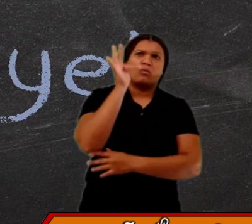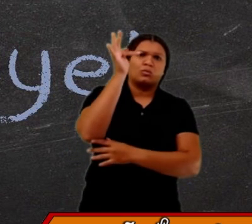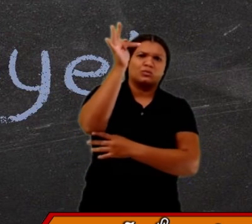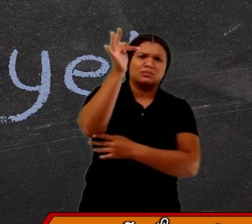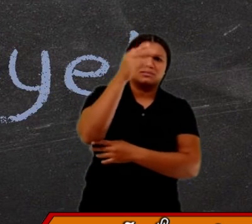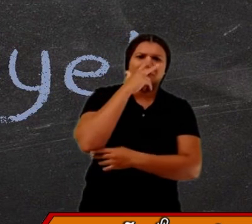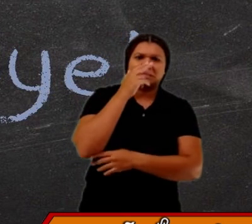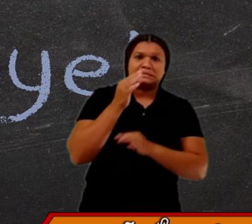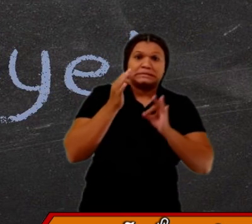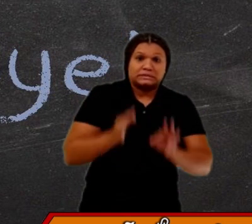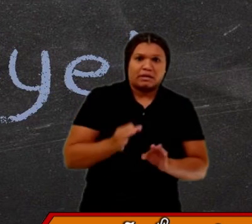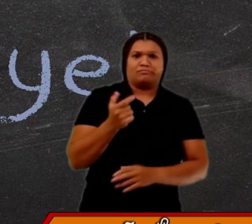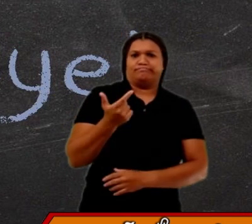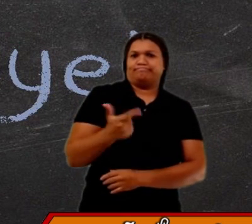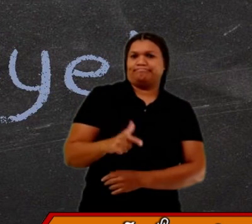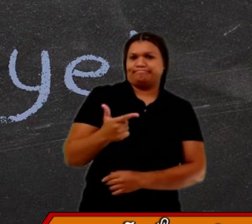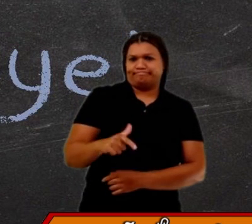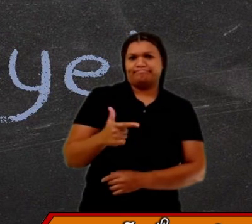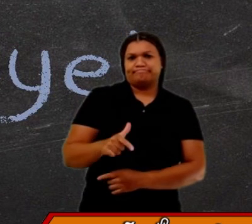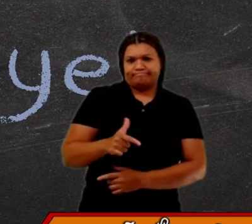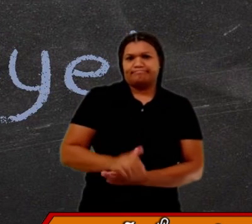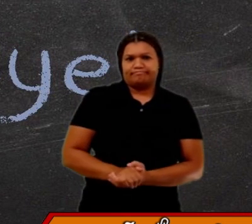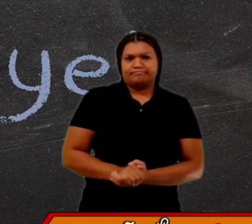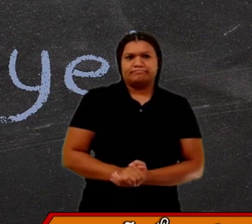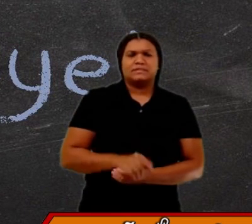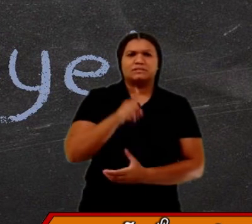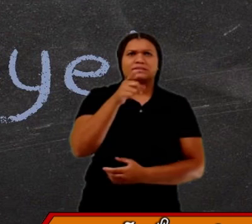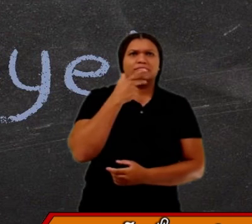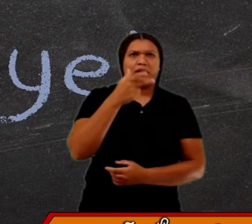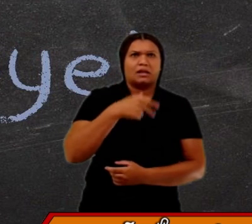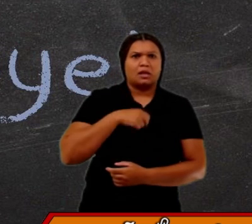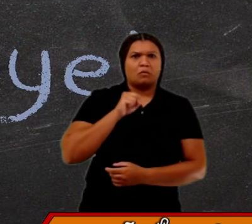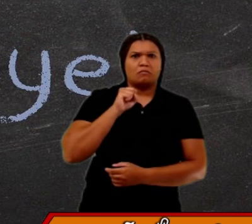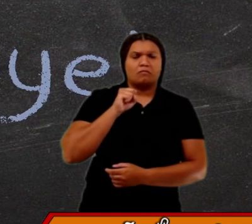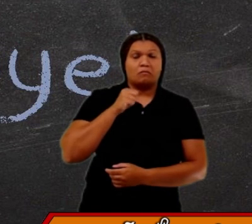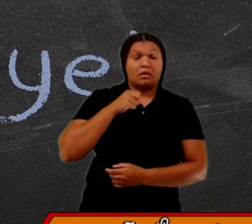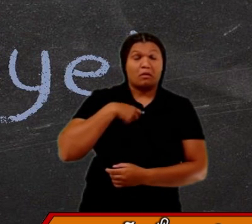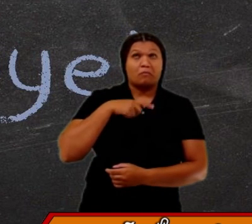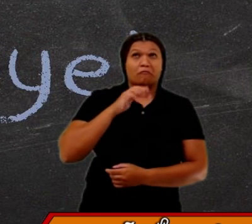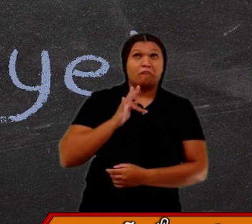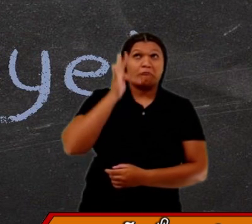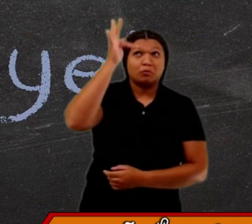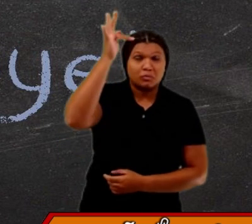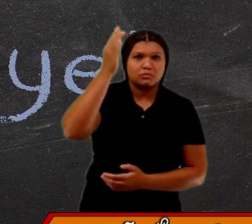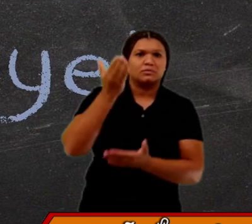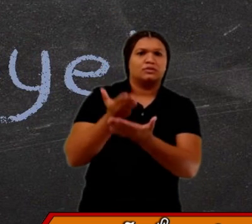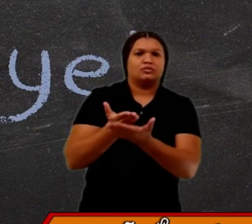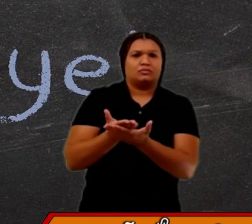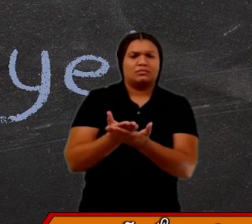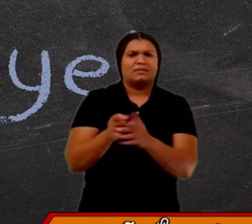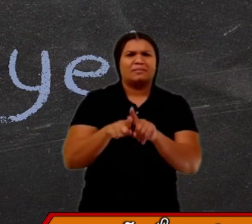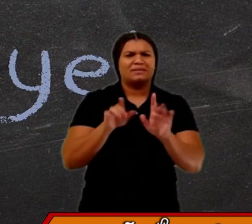quanto incerto certo quando você fala aí will stand você fala eu estudarei para o